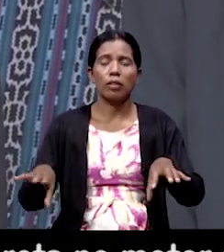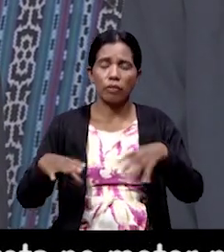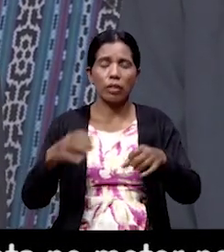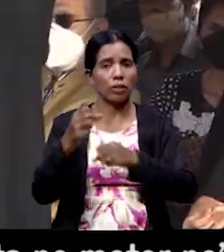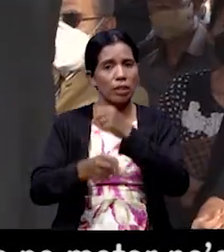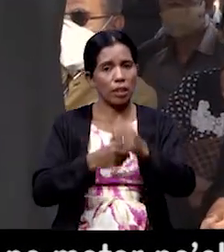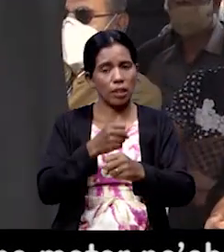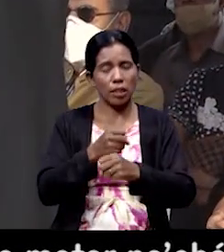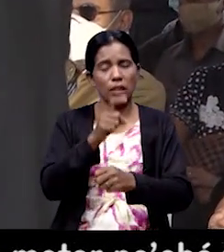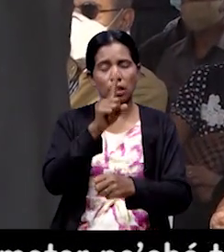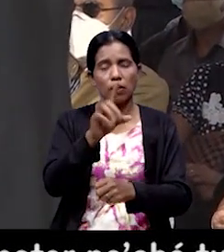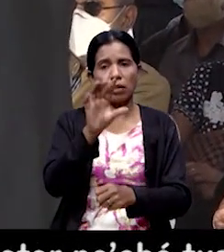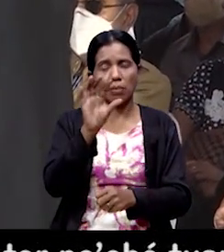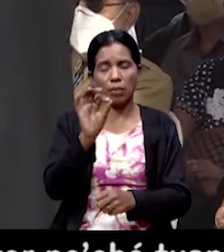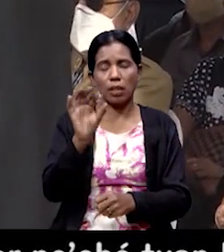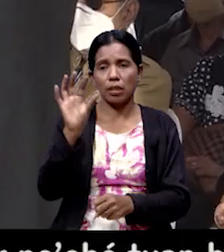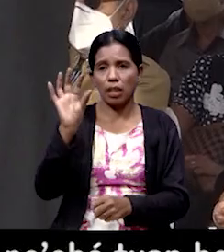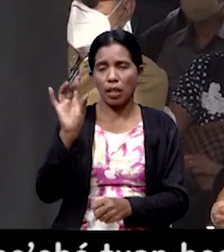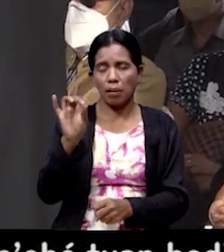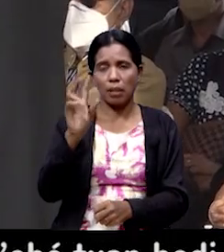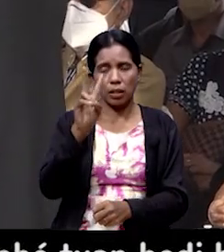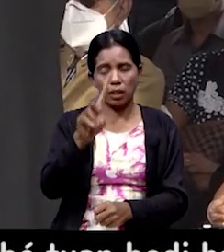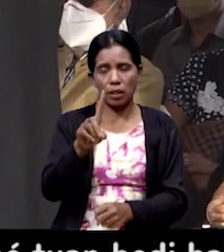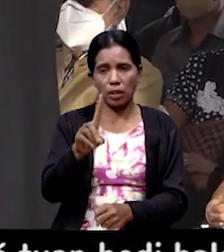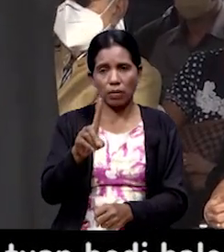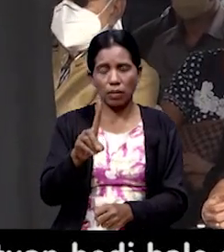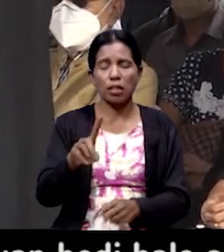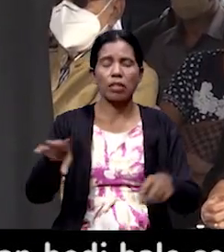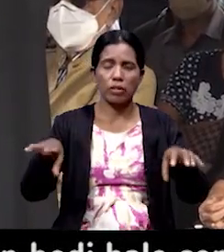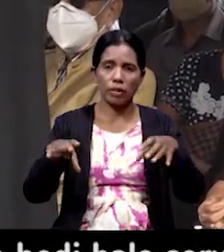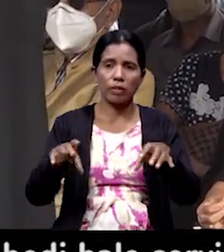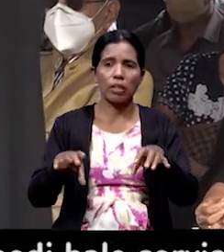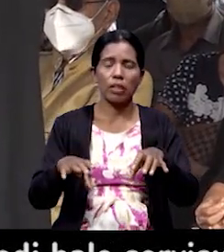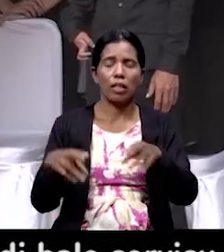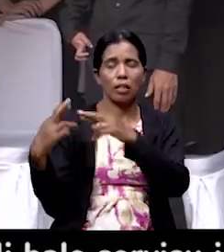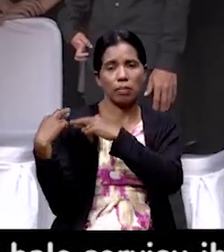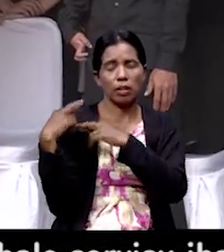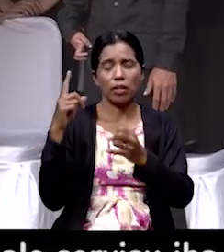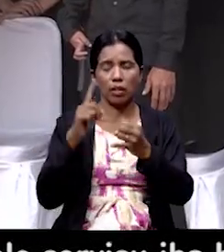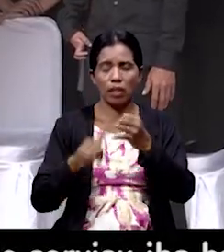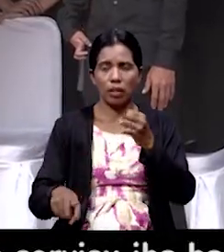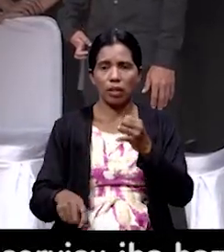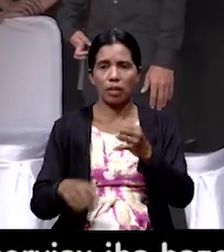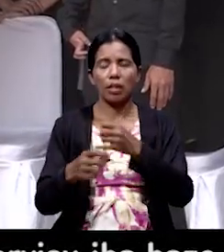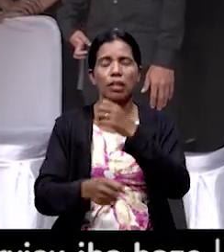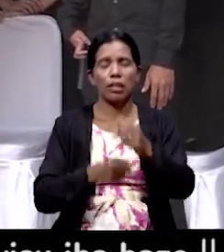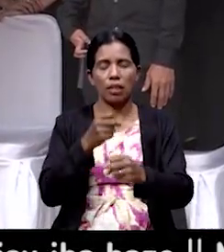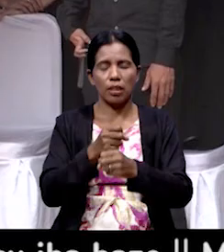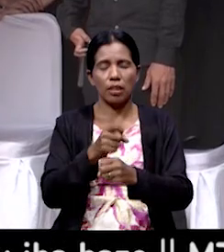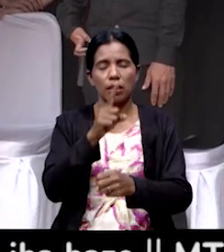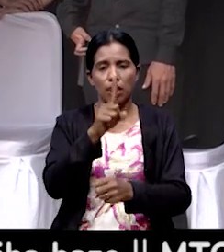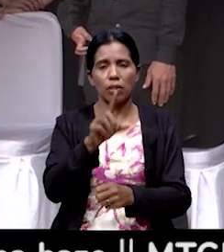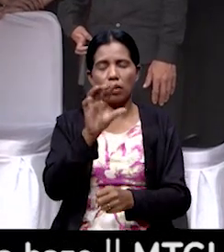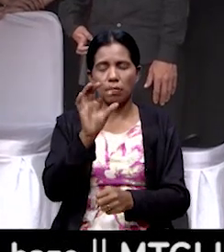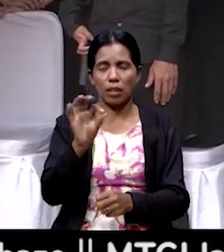atusia valnulursin ida, non ninia kargu politiku ikus liu, molok referendu ihatinan rihun ida atusia